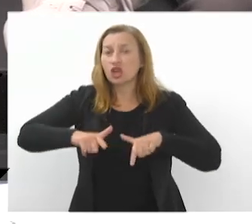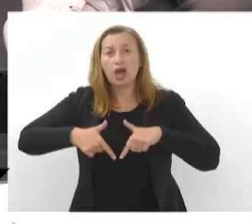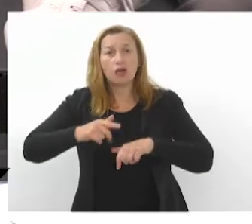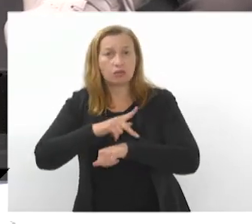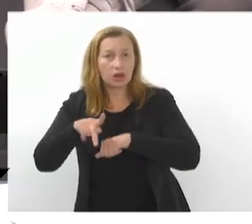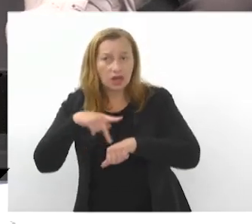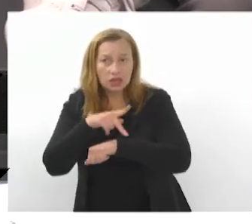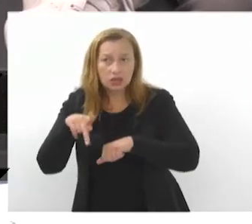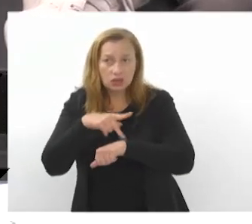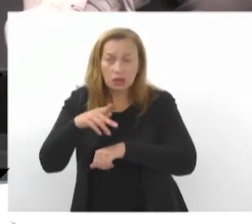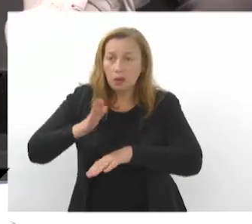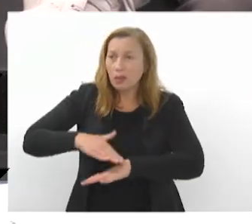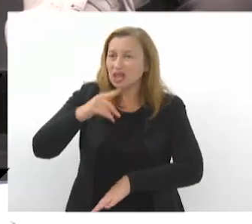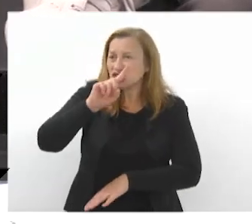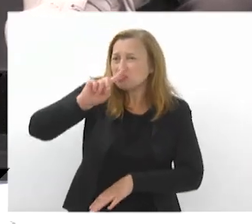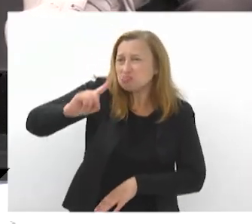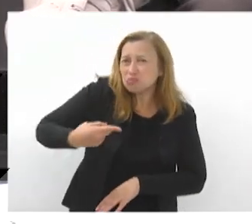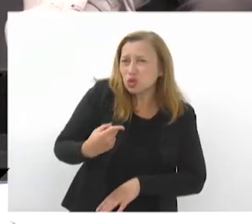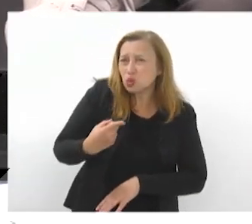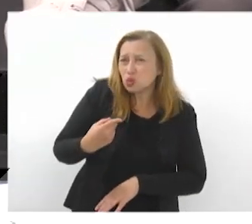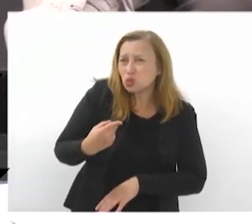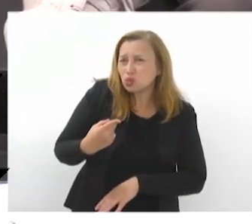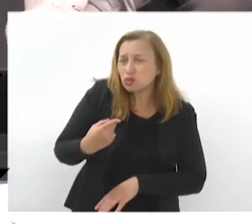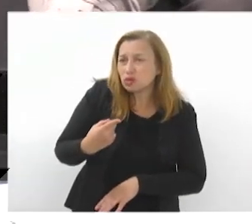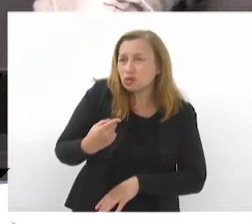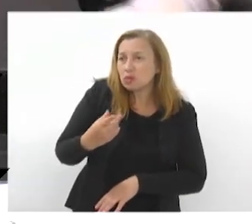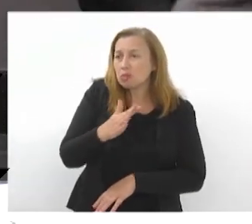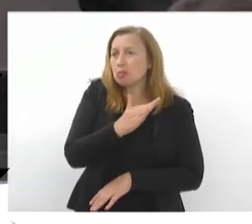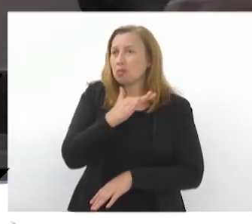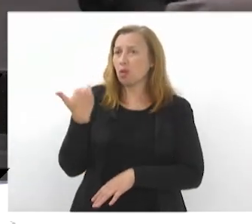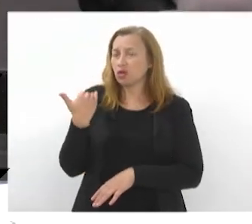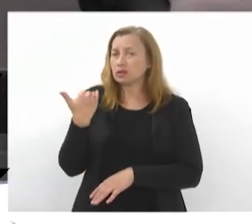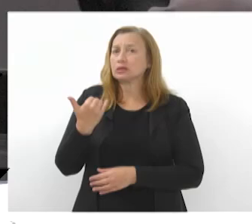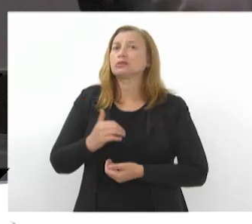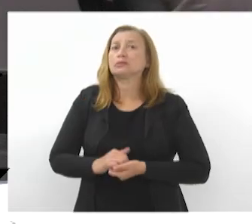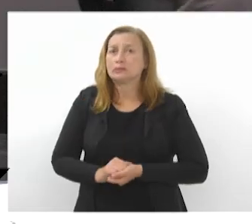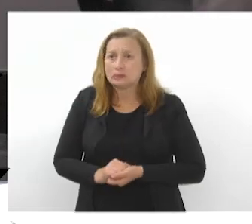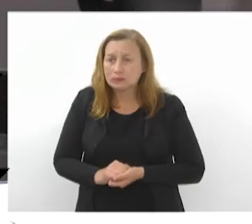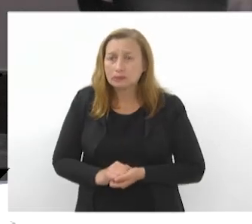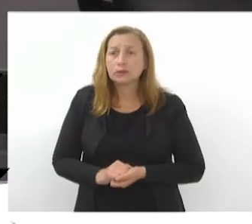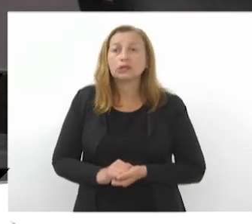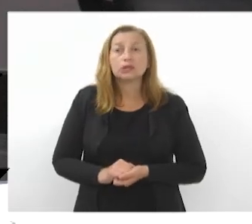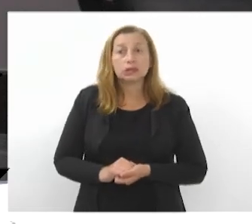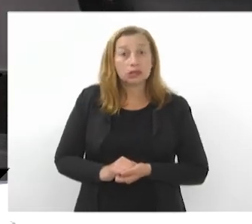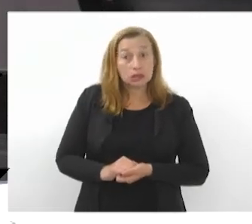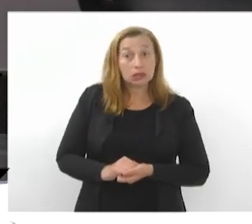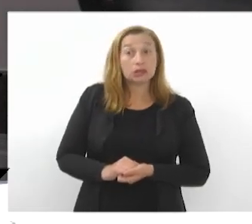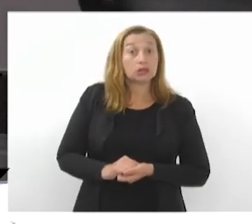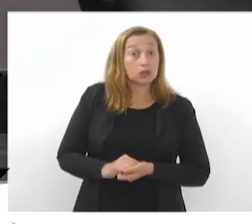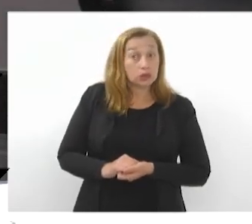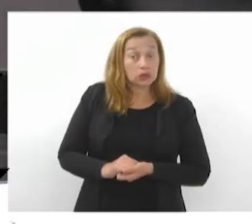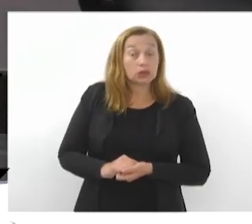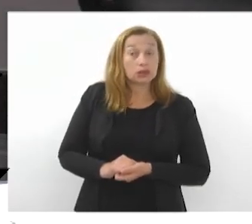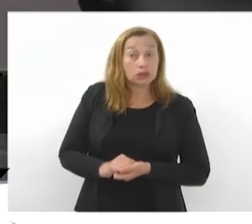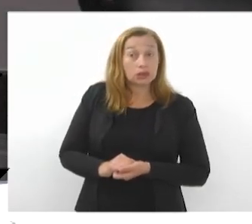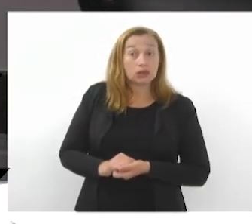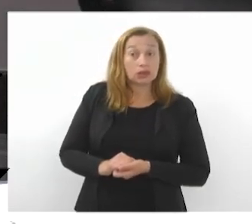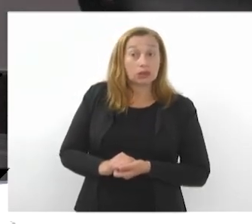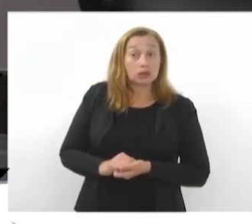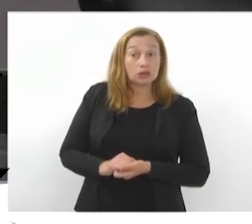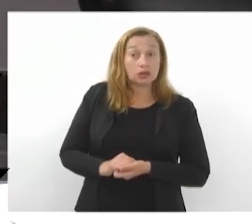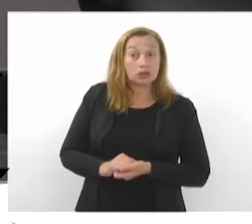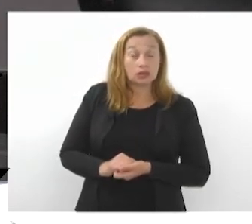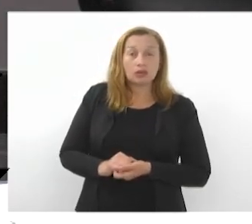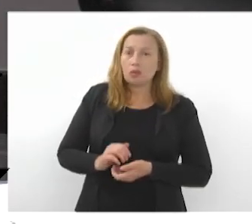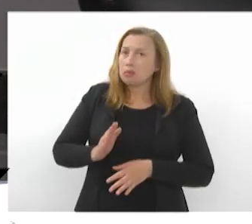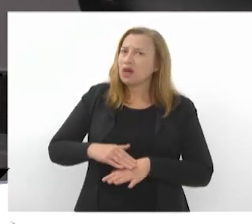Israel com mais de 1.000 mortos. A réplica foi mais